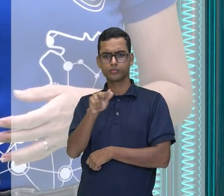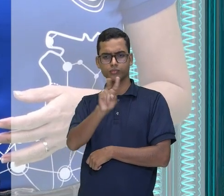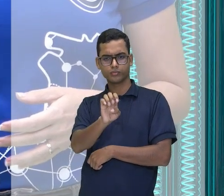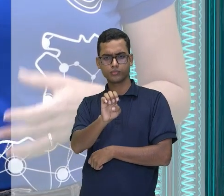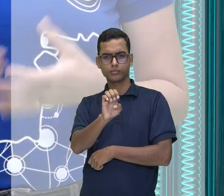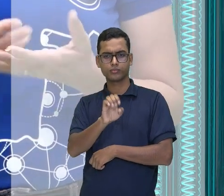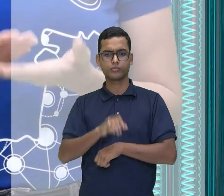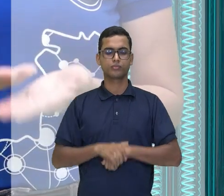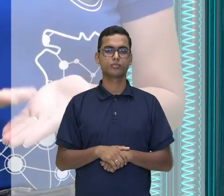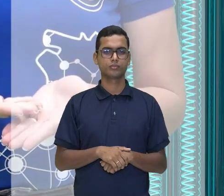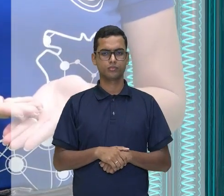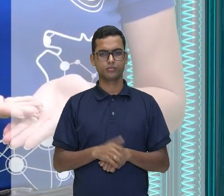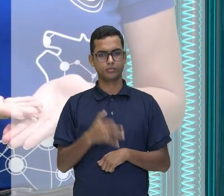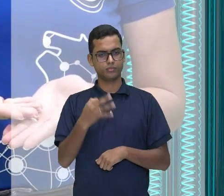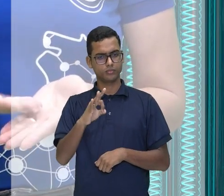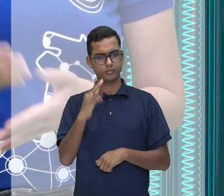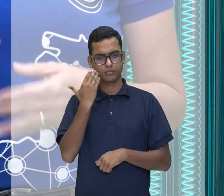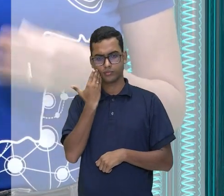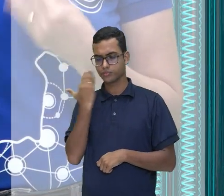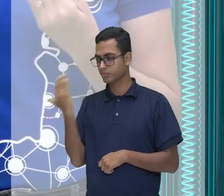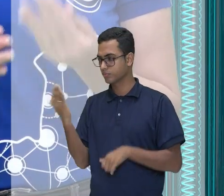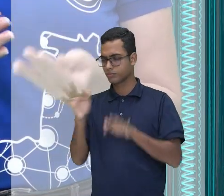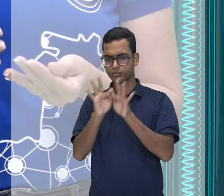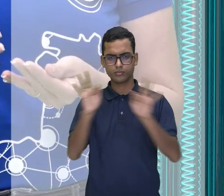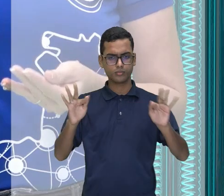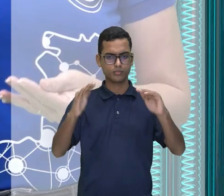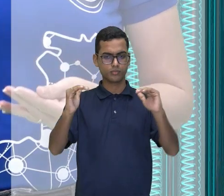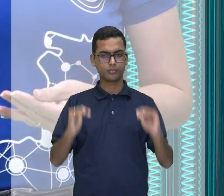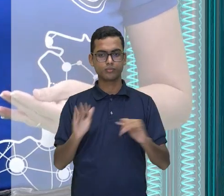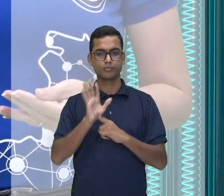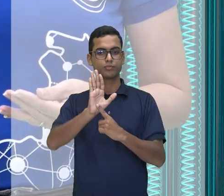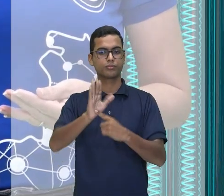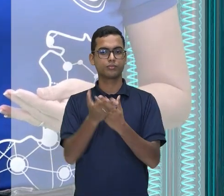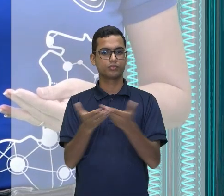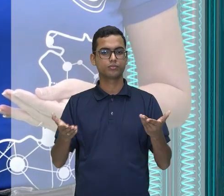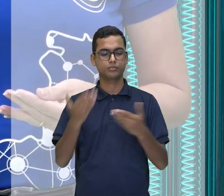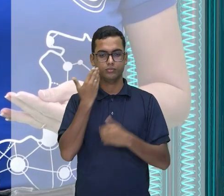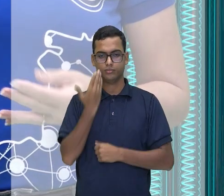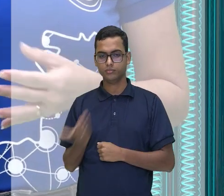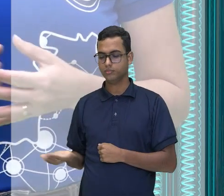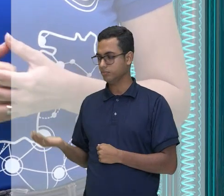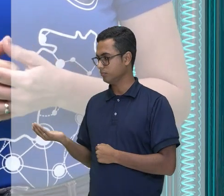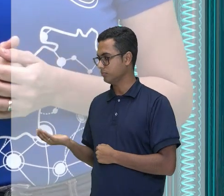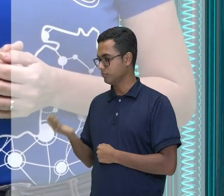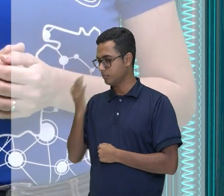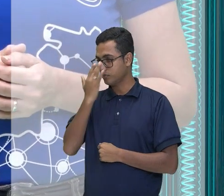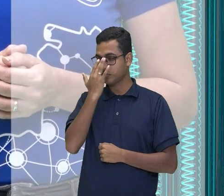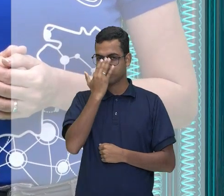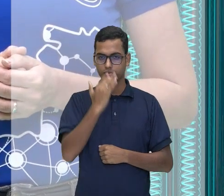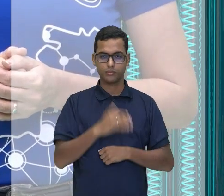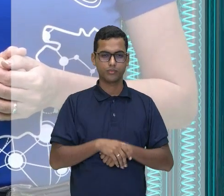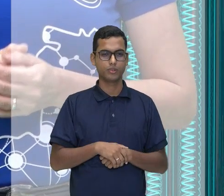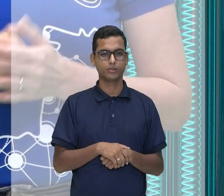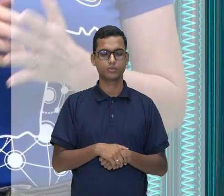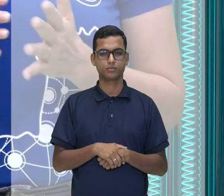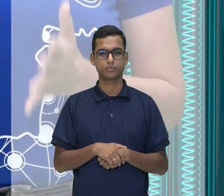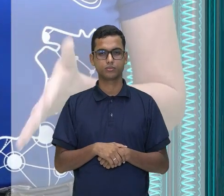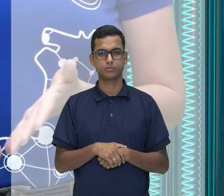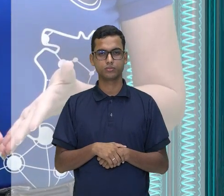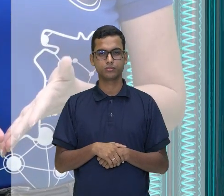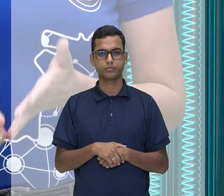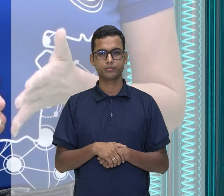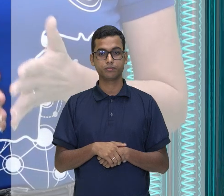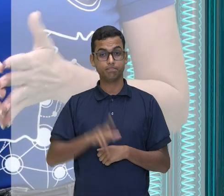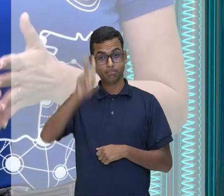you vai aparecer logo depois dele, né? Ou lá no finalzinho. Assim como as, assim como o them.